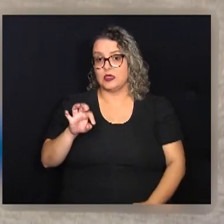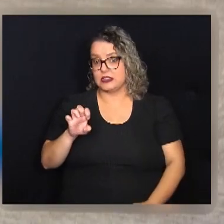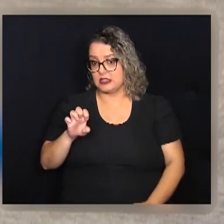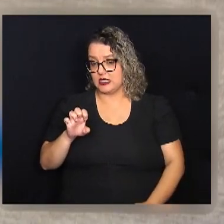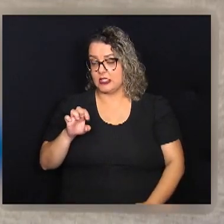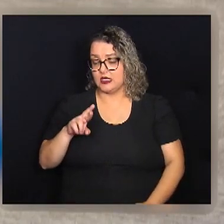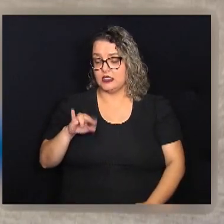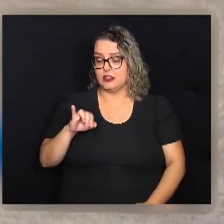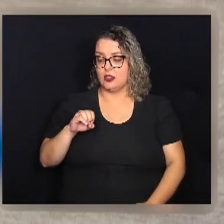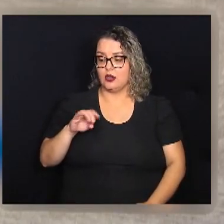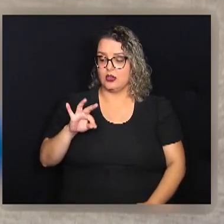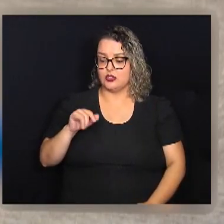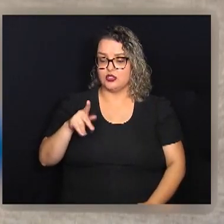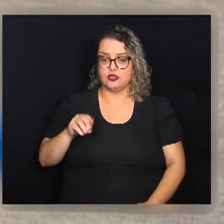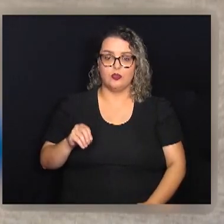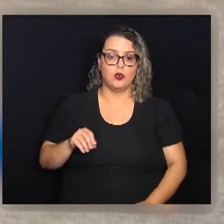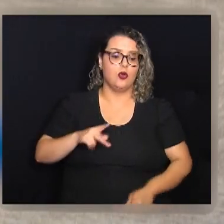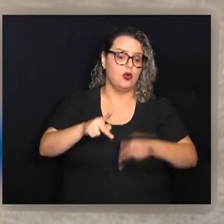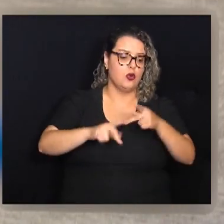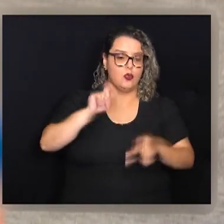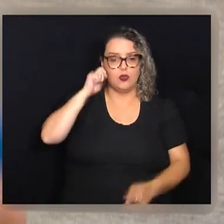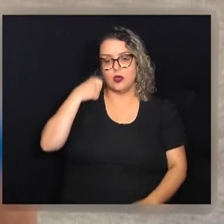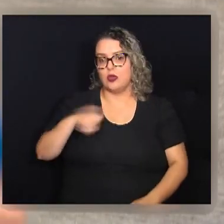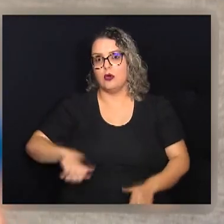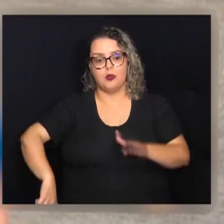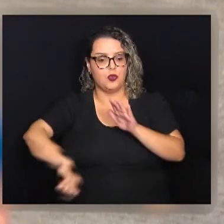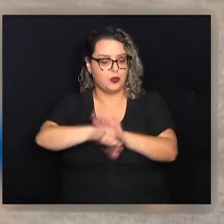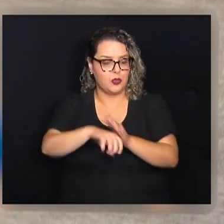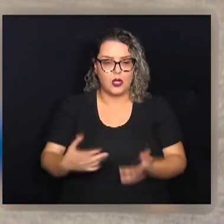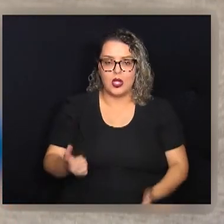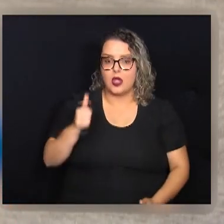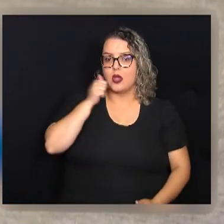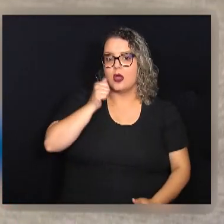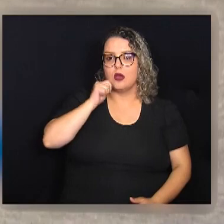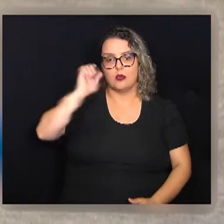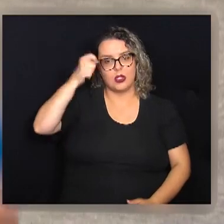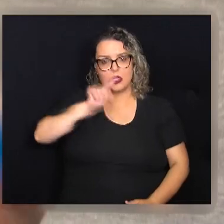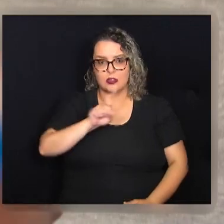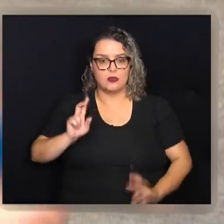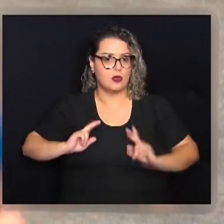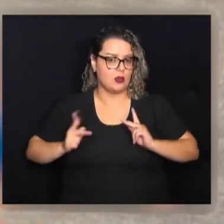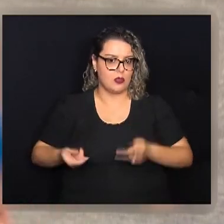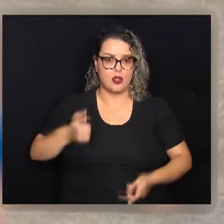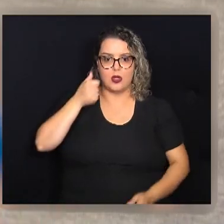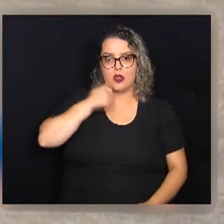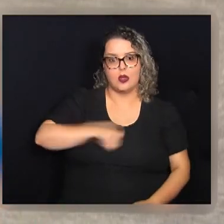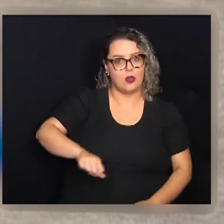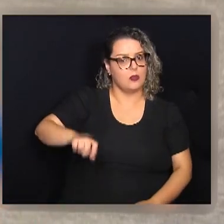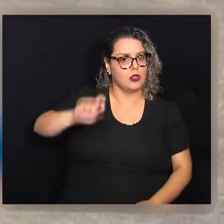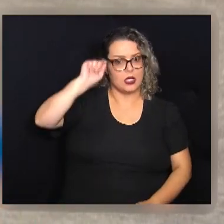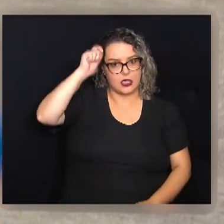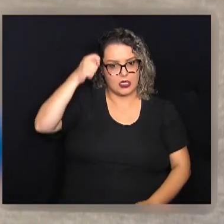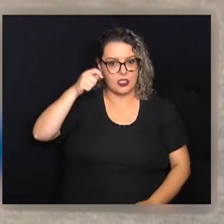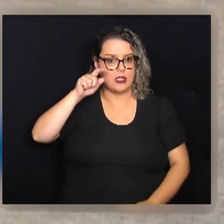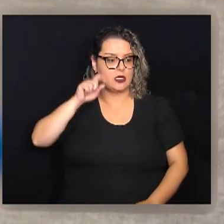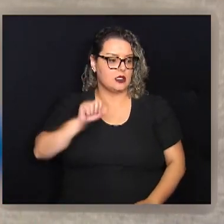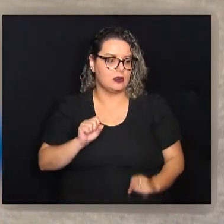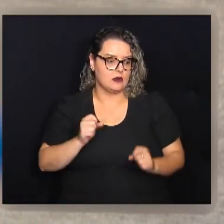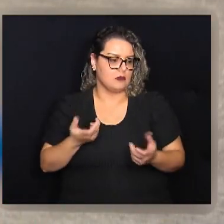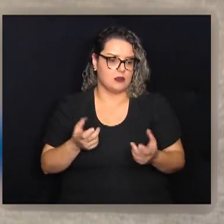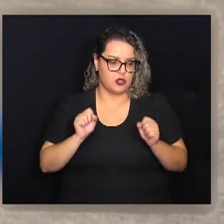o povo negro como bandido, a mulher negra como desumanizada, a mulher negra como sexualizada, né? O